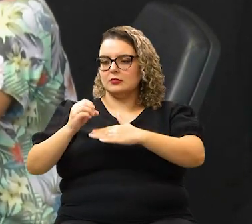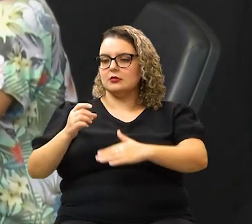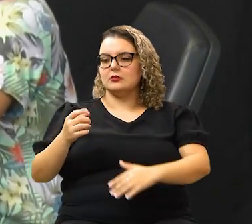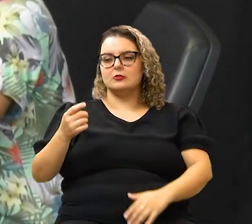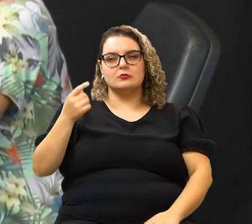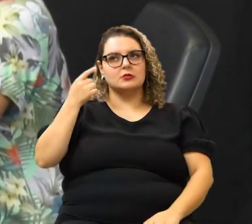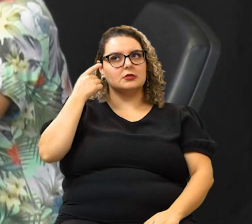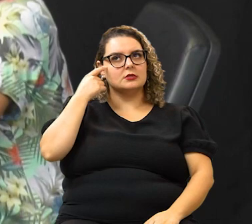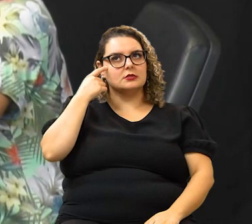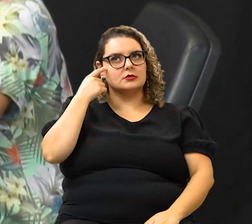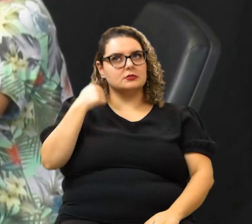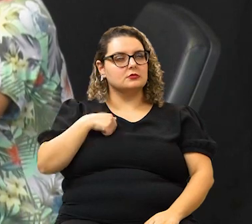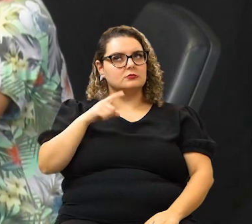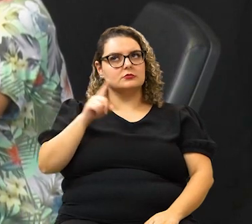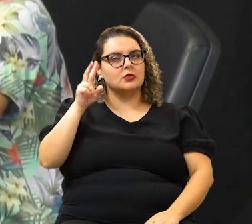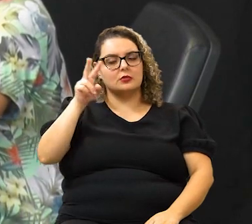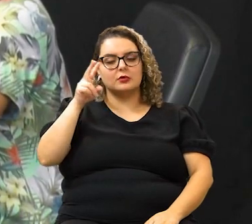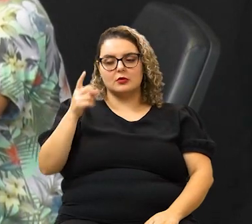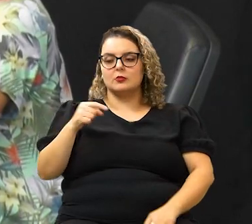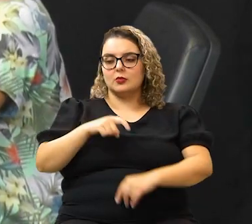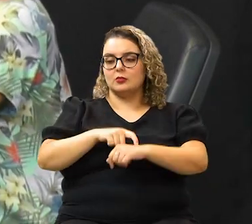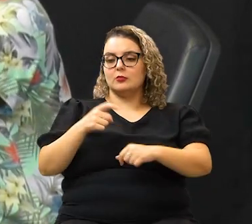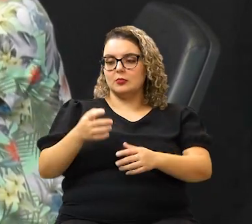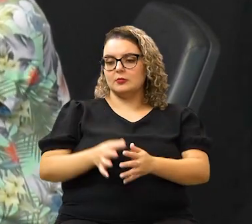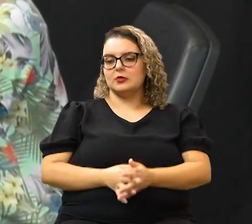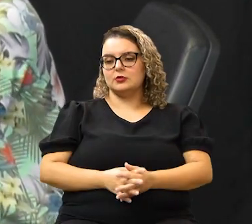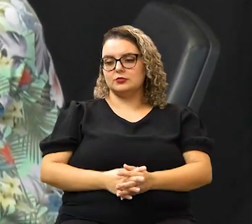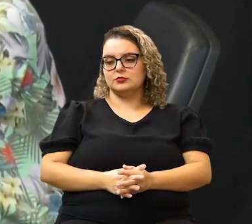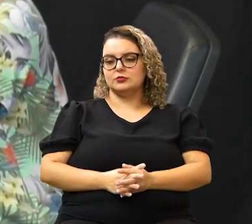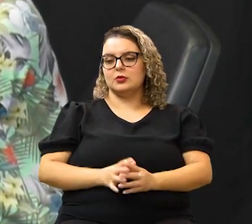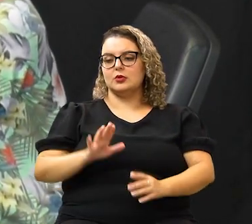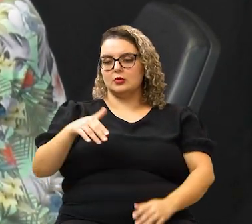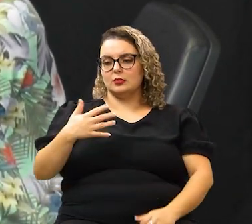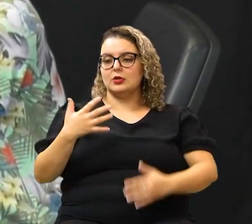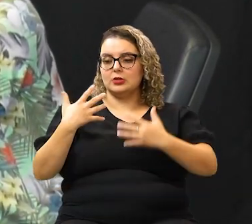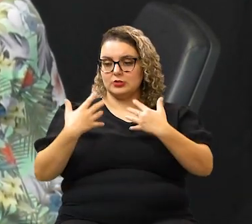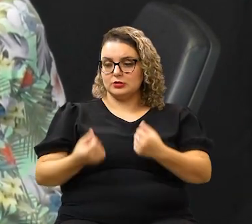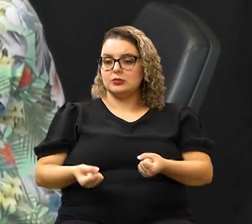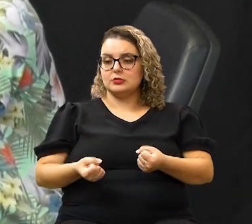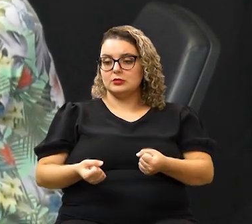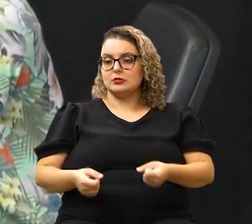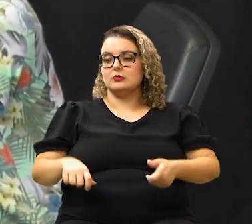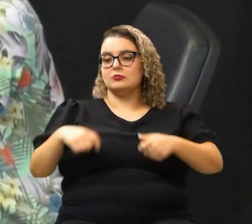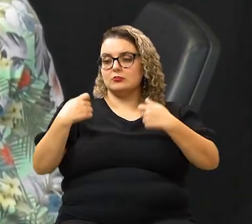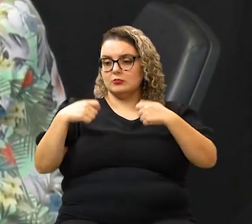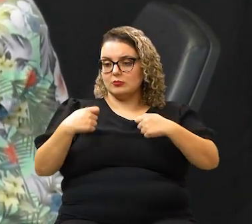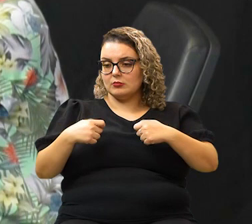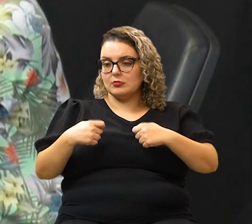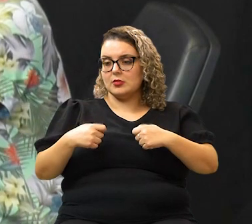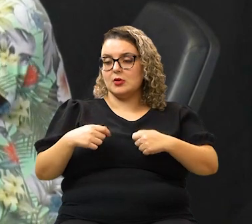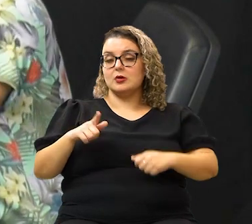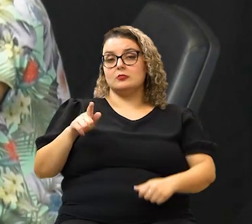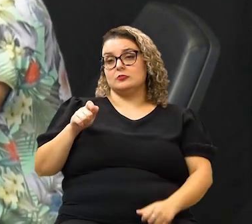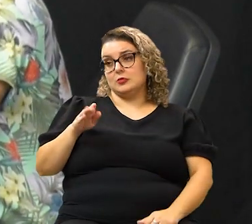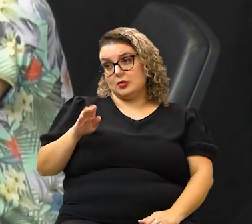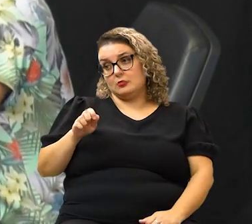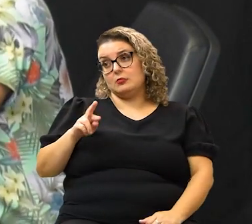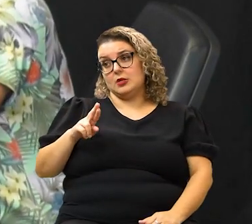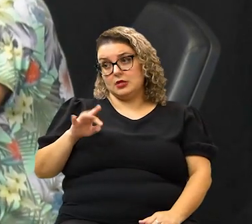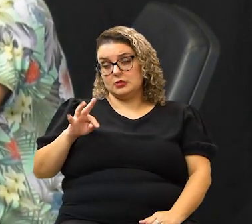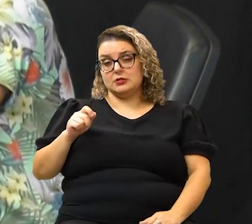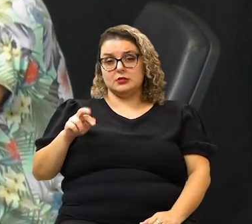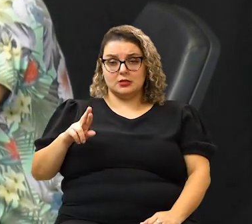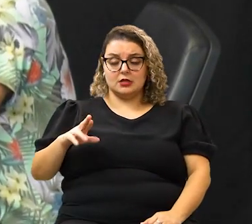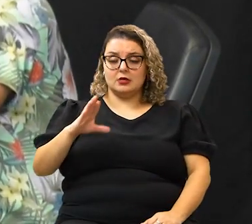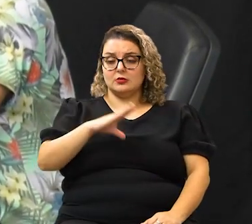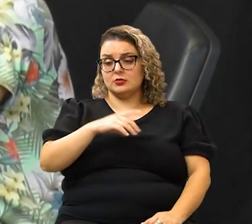Mas quando eu assumi, a ideia era assim, precisamos gabaritar em Campinas os serviços que estão previstos na Lei Maria